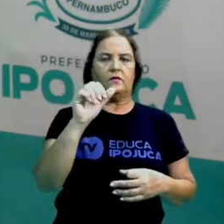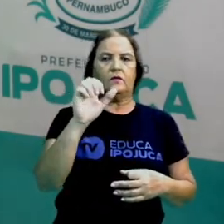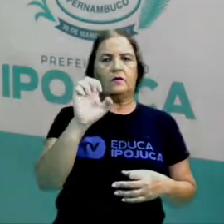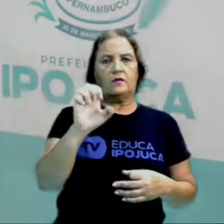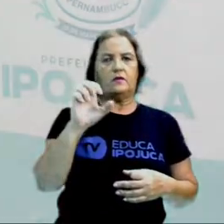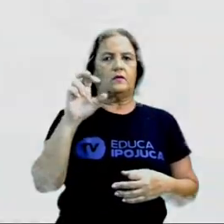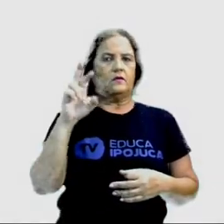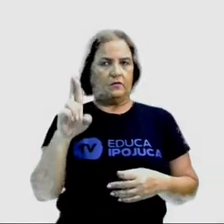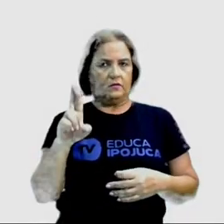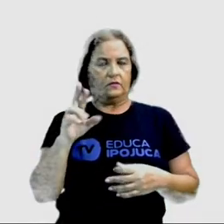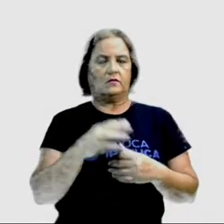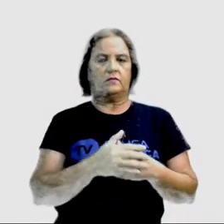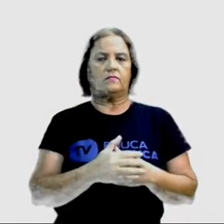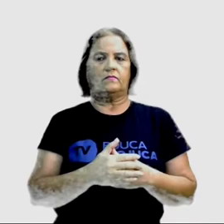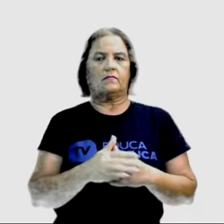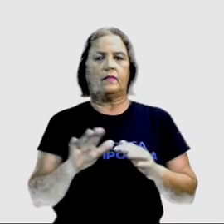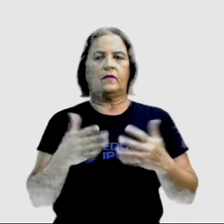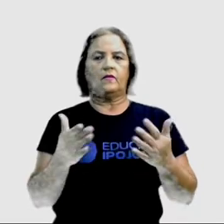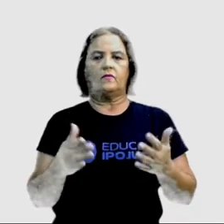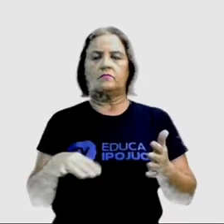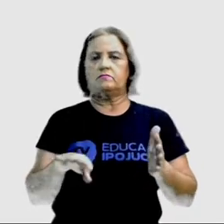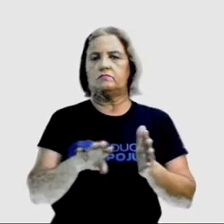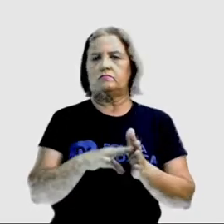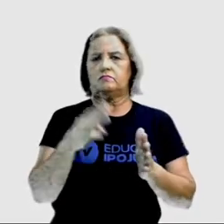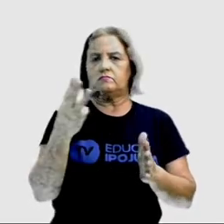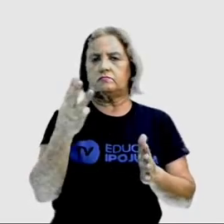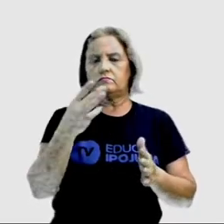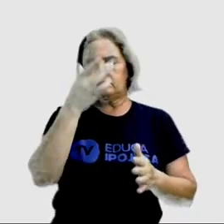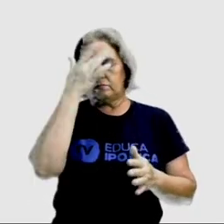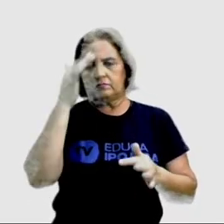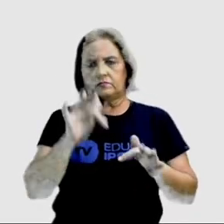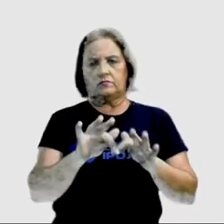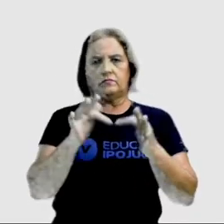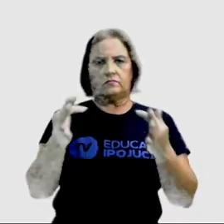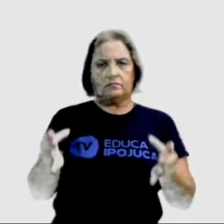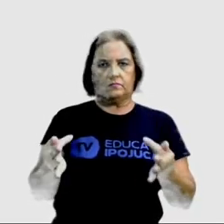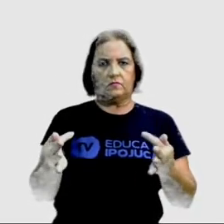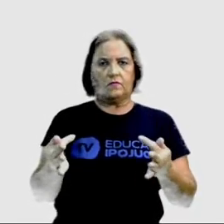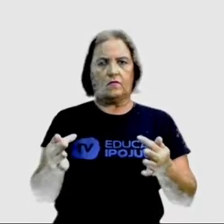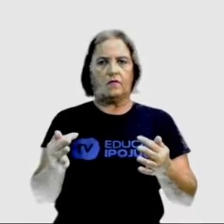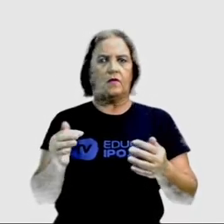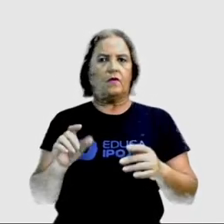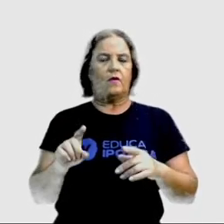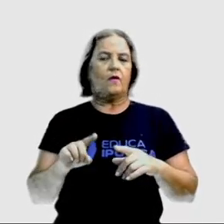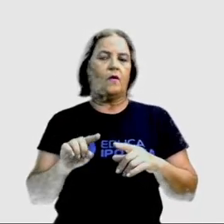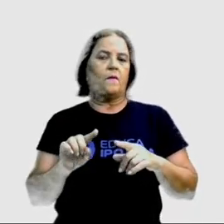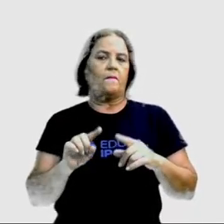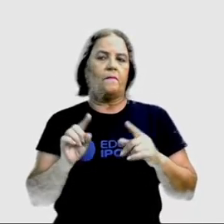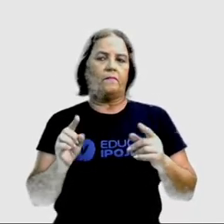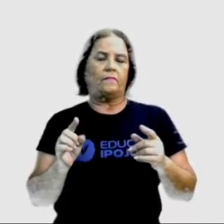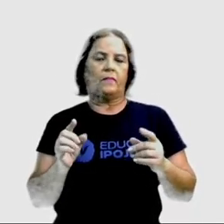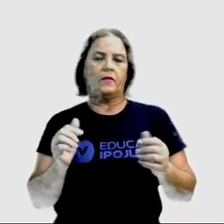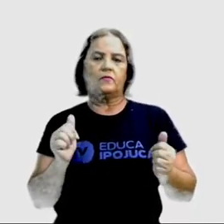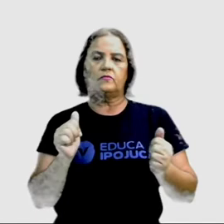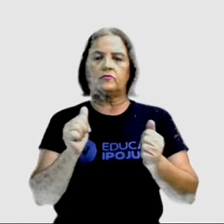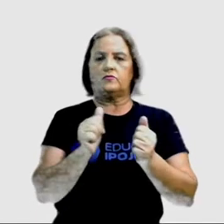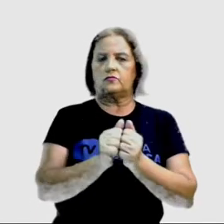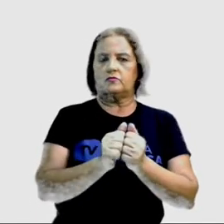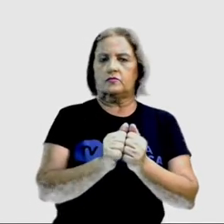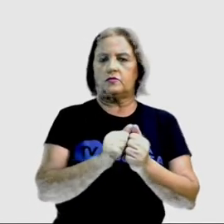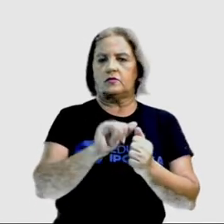quando chegou na terceira pessoa do singular, ao invés de eu acrescentar o S, como eu faço nas